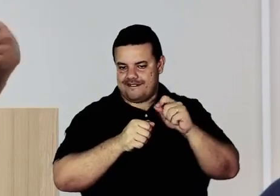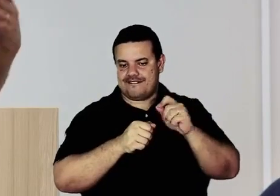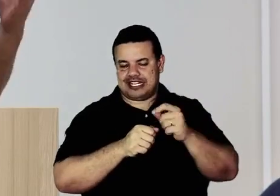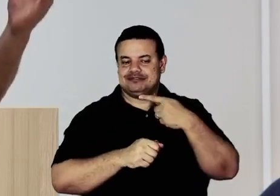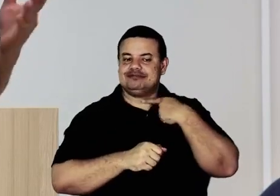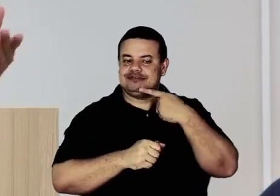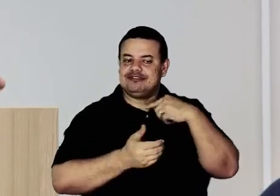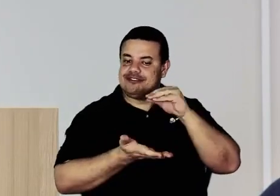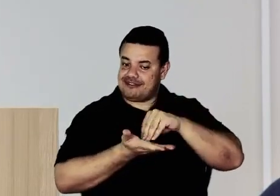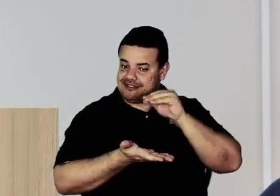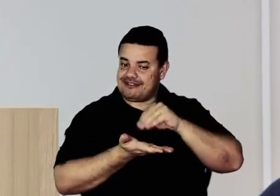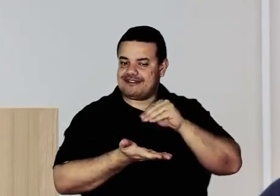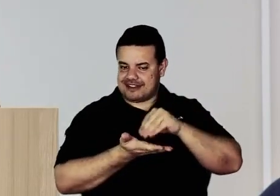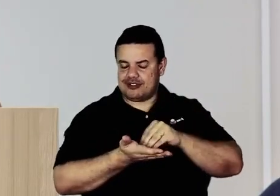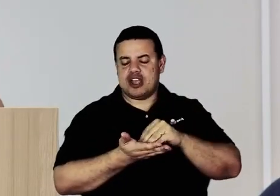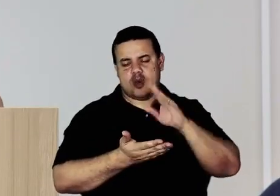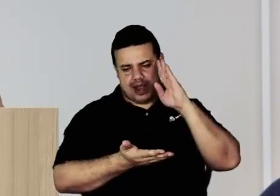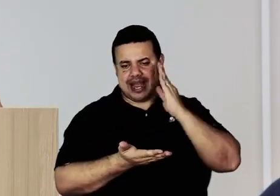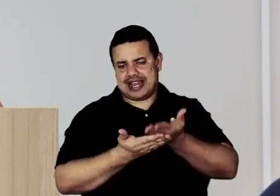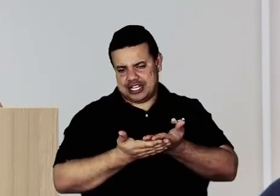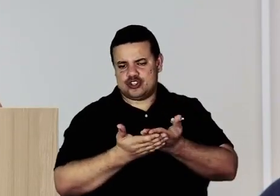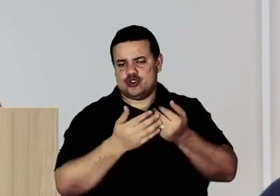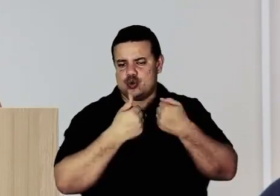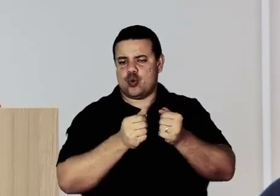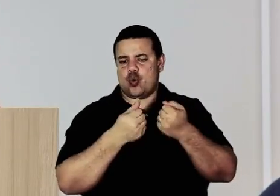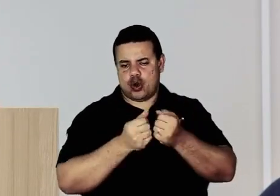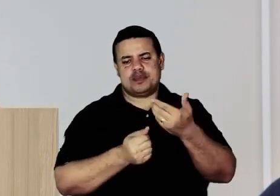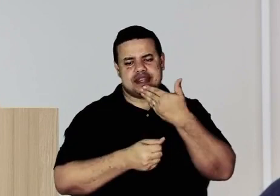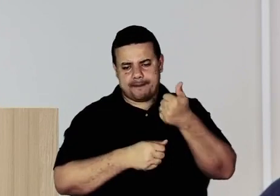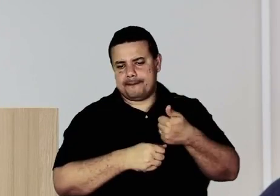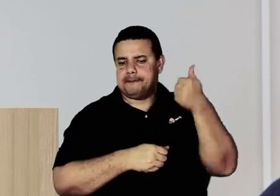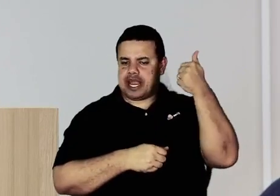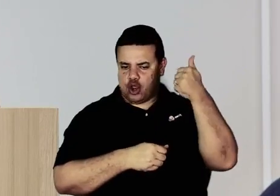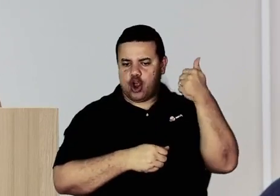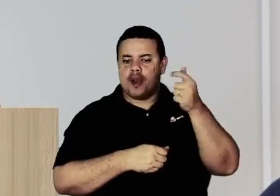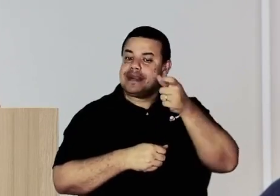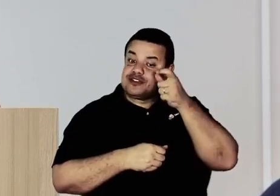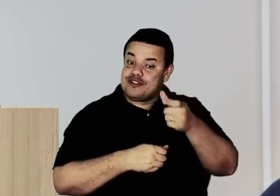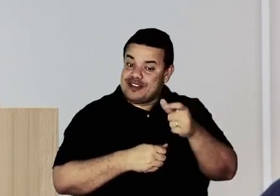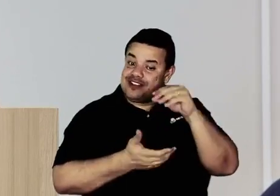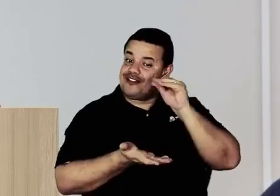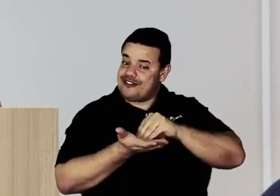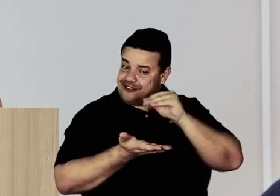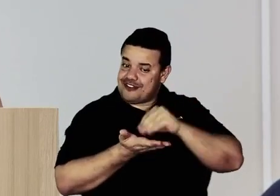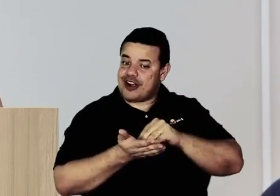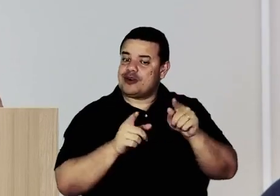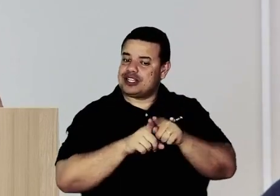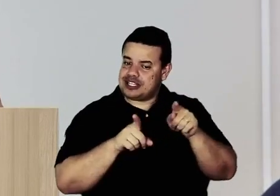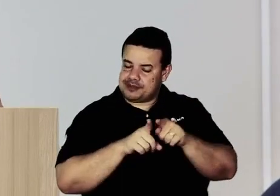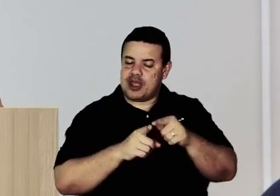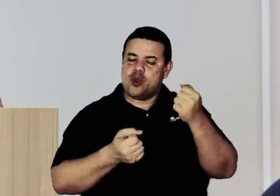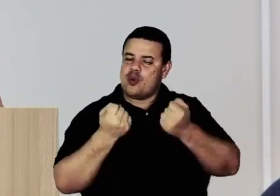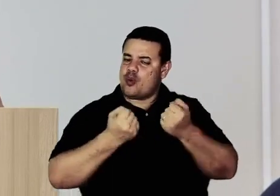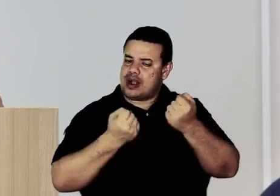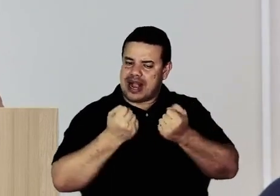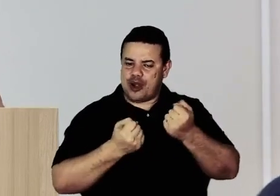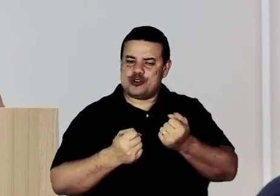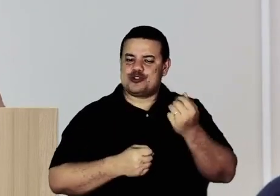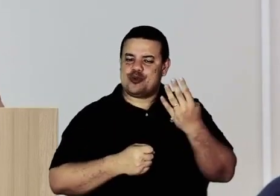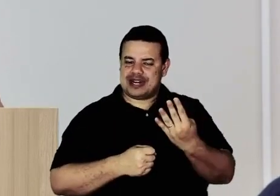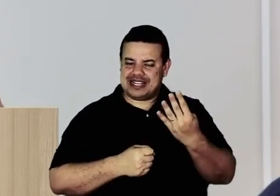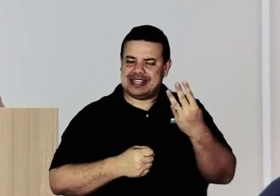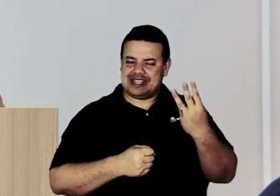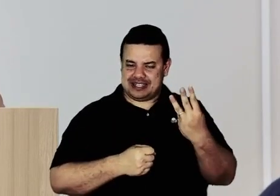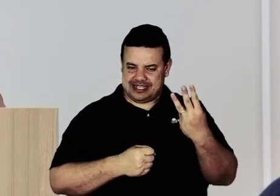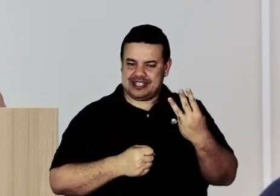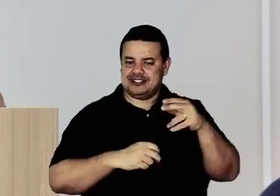que hoje os ônibus estão um pouco melhores, mas vejo também desnecessário um carro de 43 lugares, carregar 2, 3 alunos.